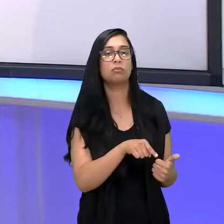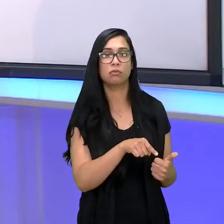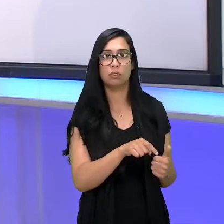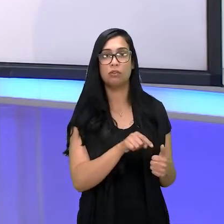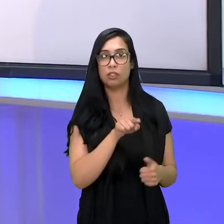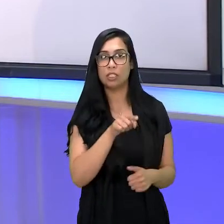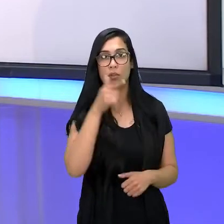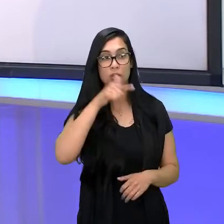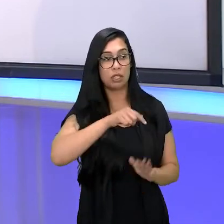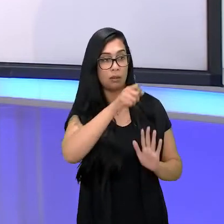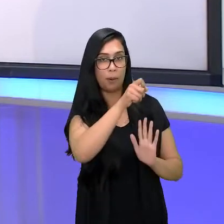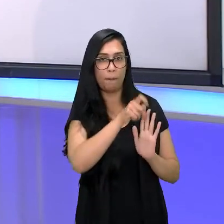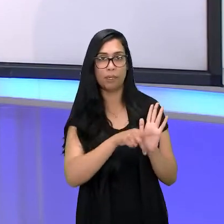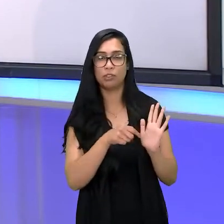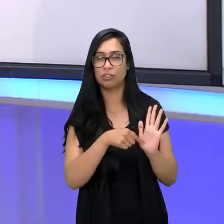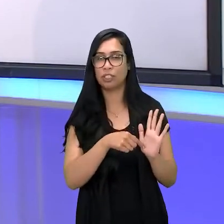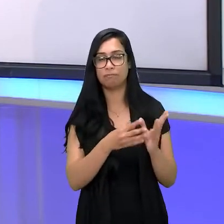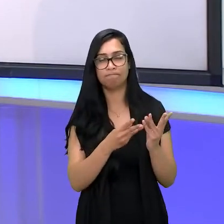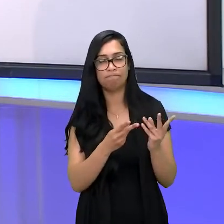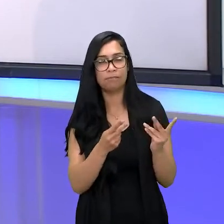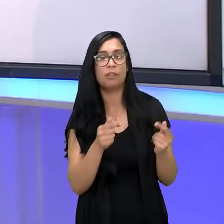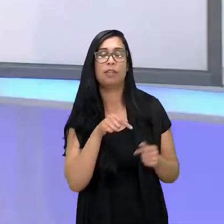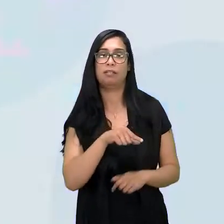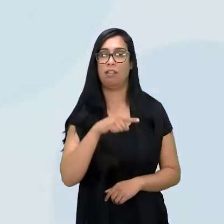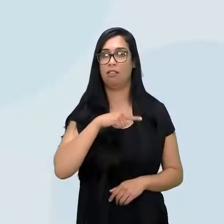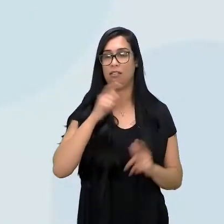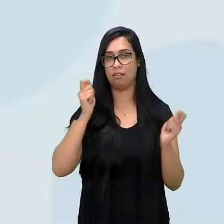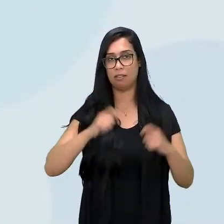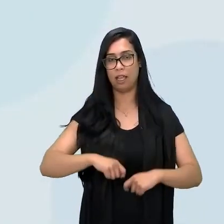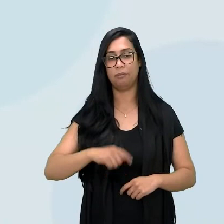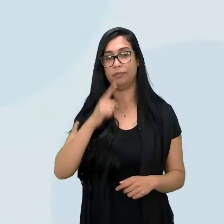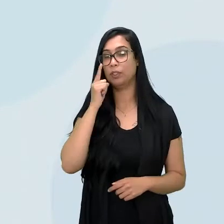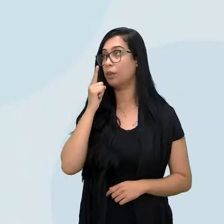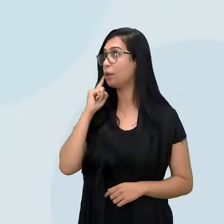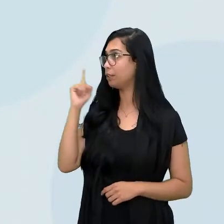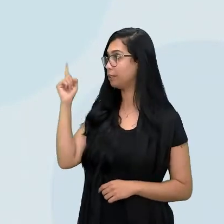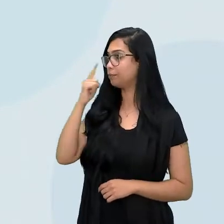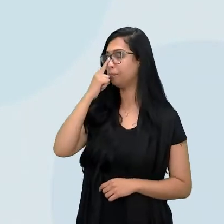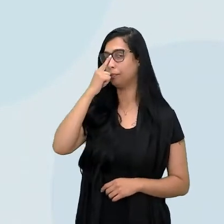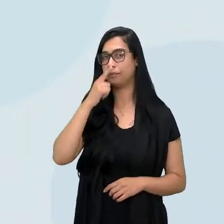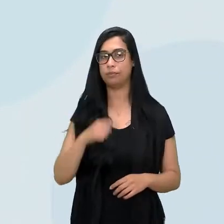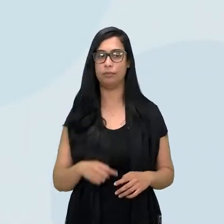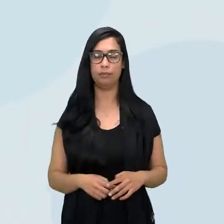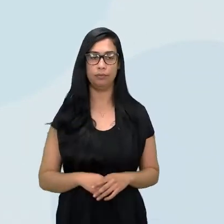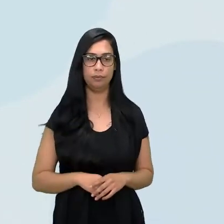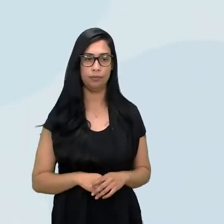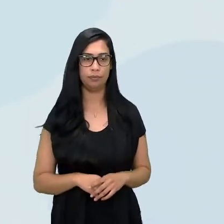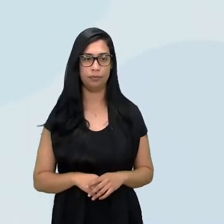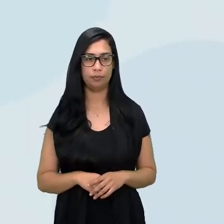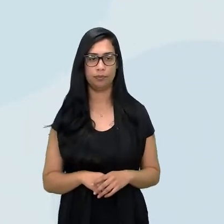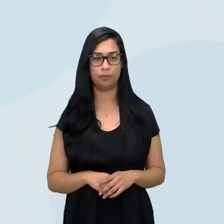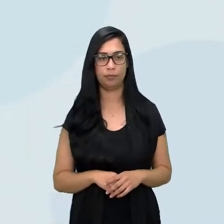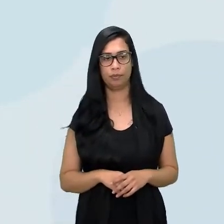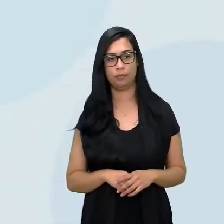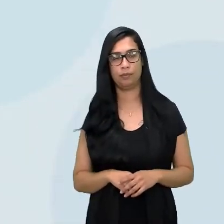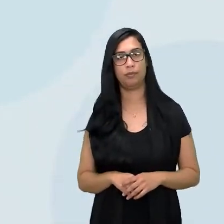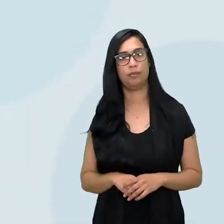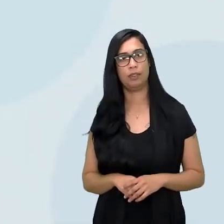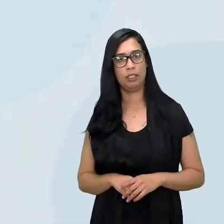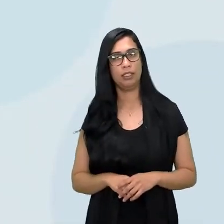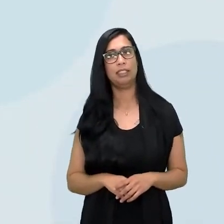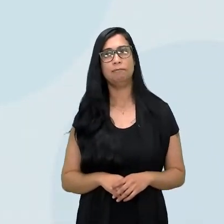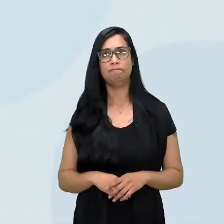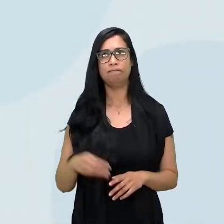um projeto bem bacana, tá certo? Voltando aí na tela, ó. Então, nós estamos falando de tentar aproveitar a energia solar,